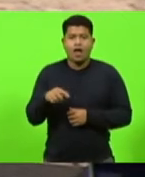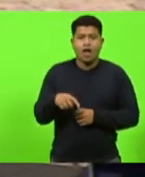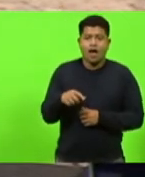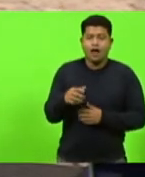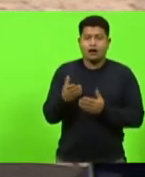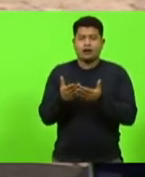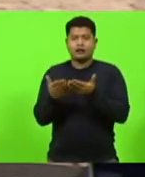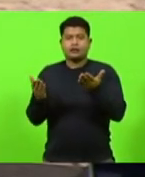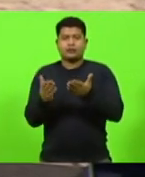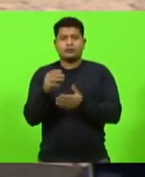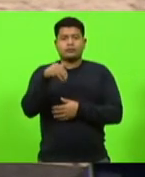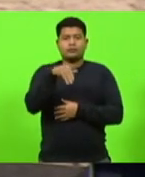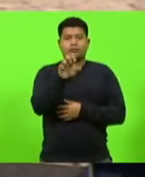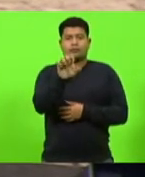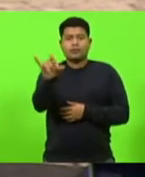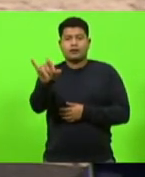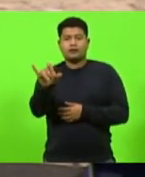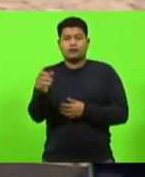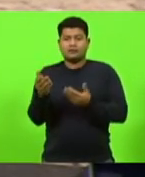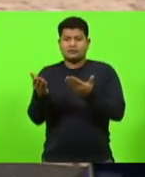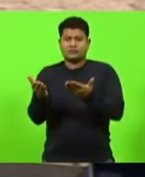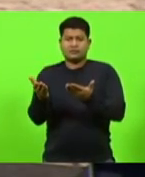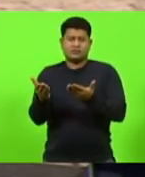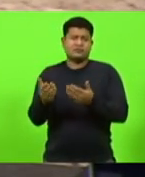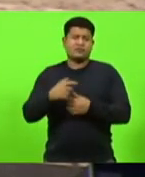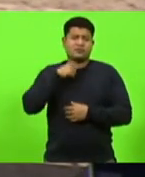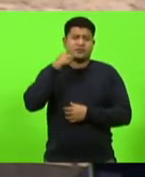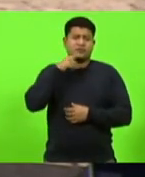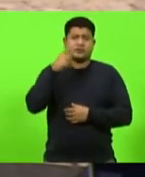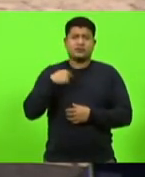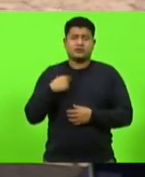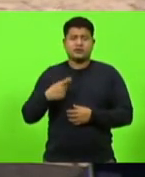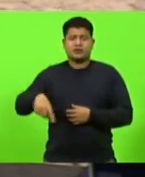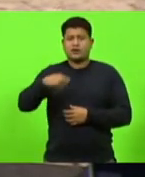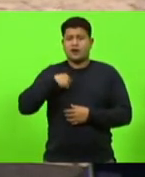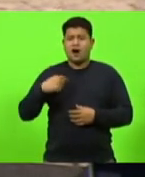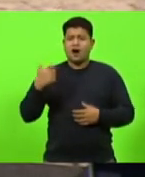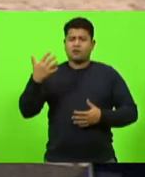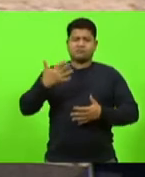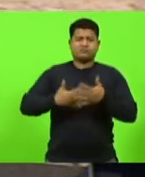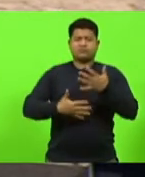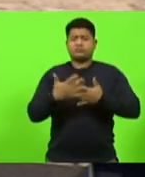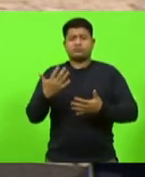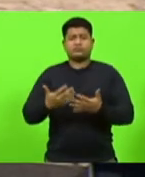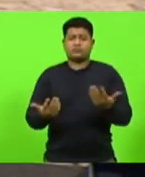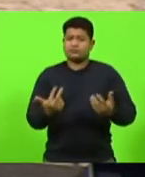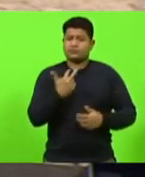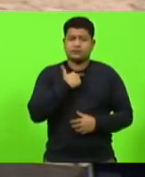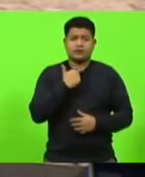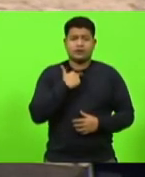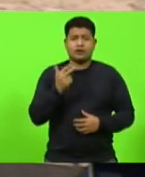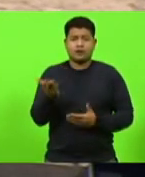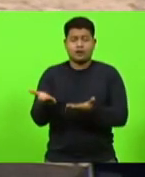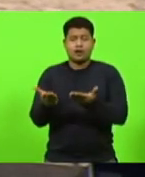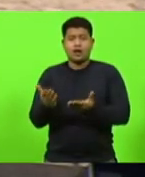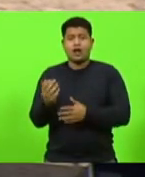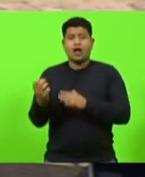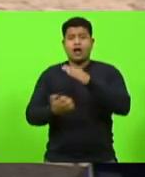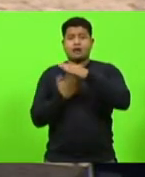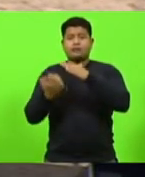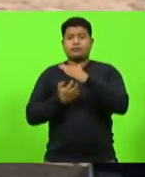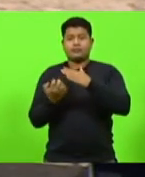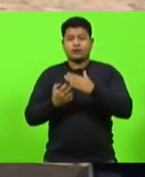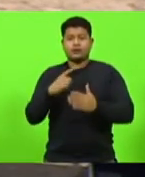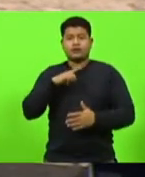gente. Não vamos misturar alhos com bugalhos. As empresas que recolhem